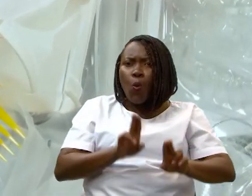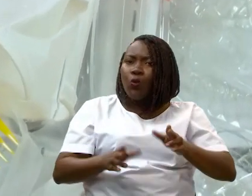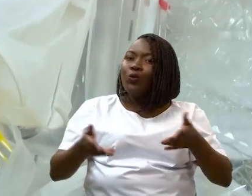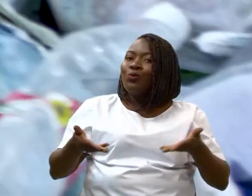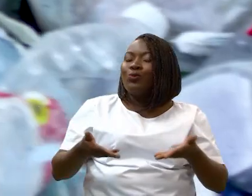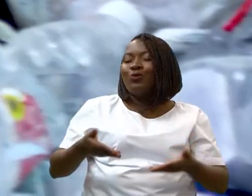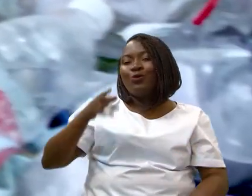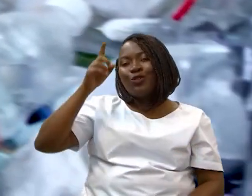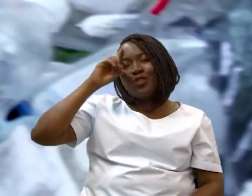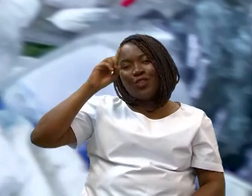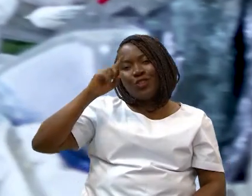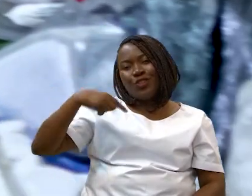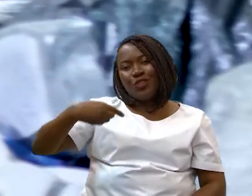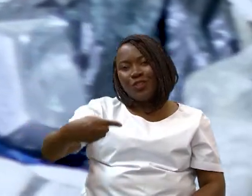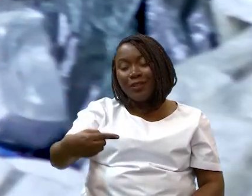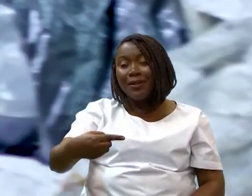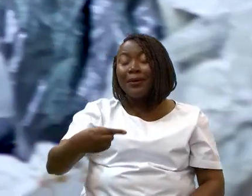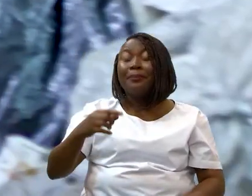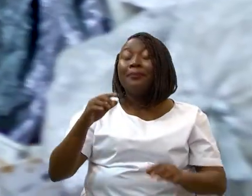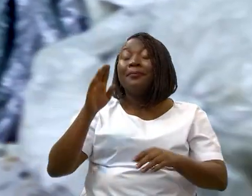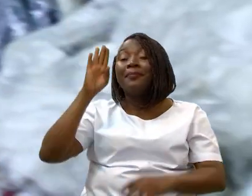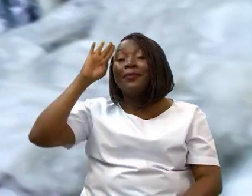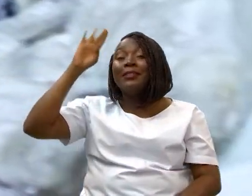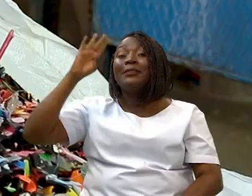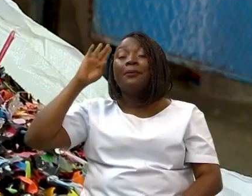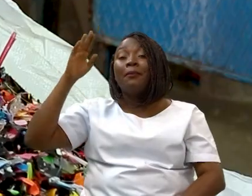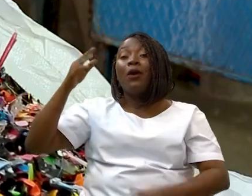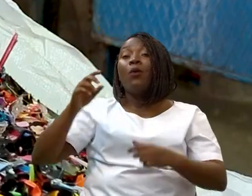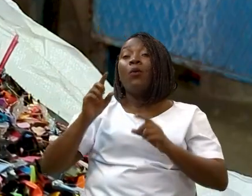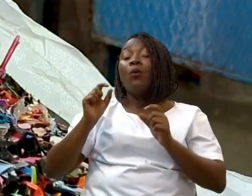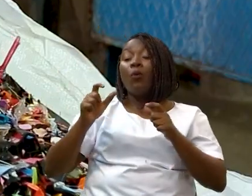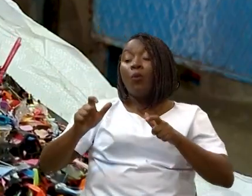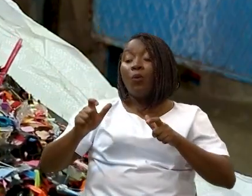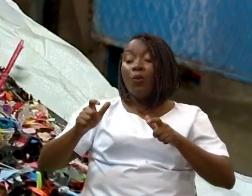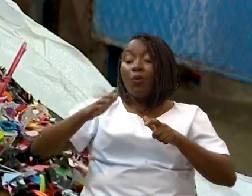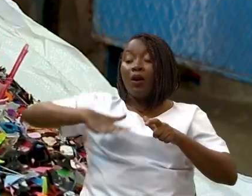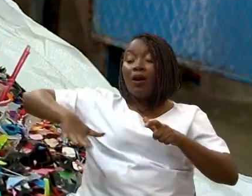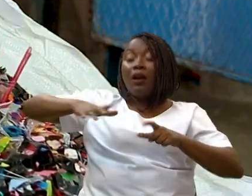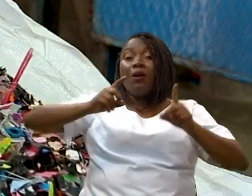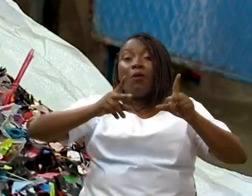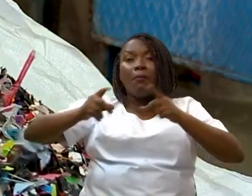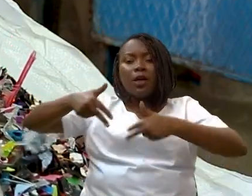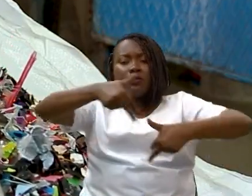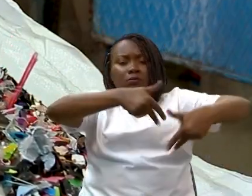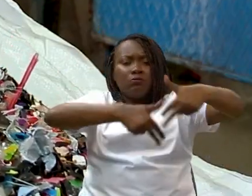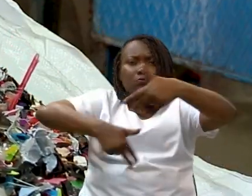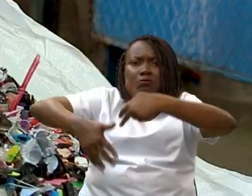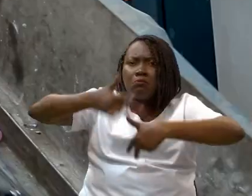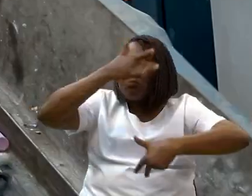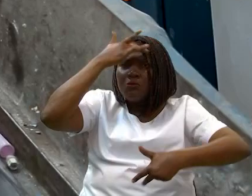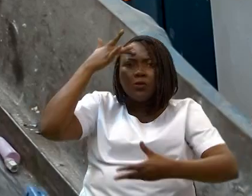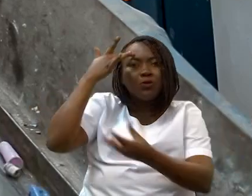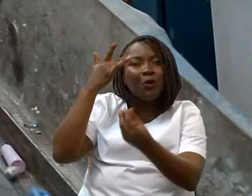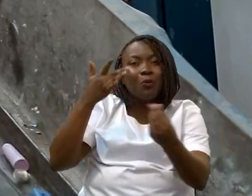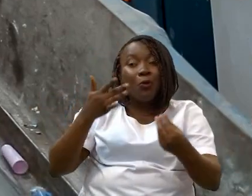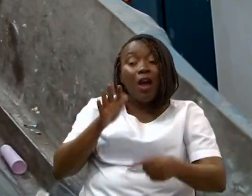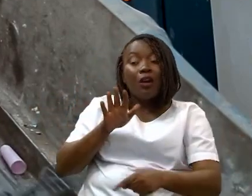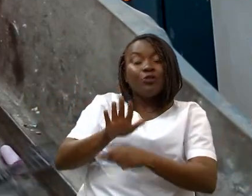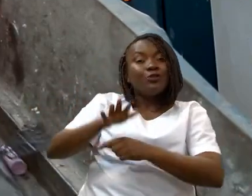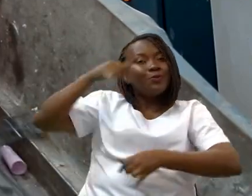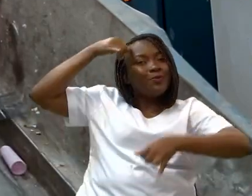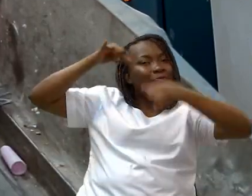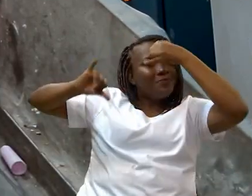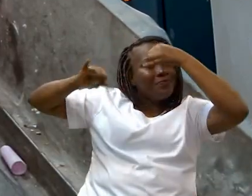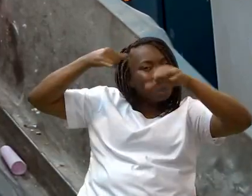dia, especialmente em locais comerciais e com fluxo de pessoas, como grandes auxiliares na prevenção e